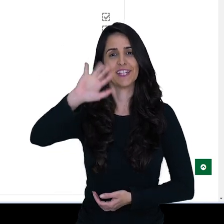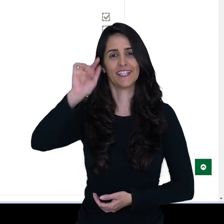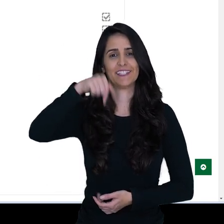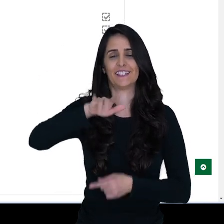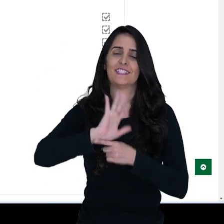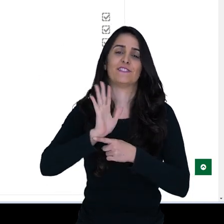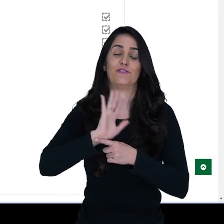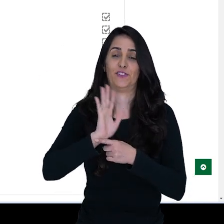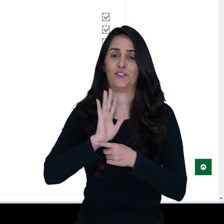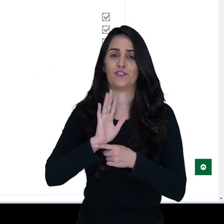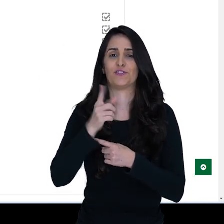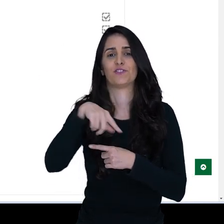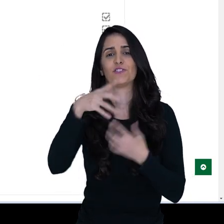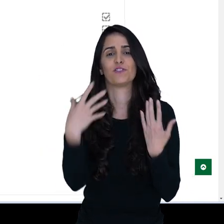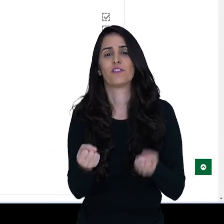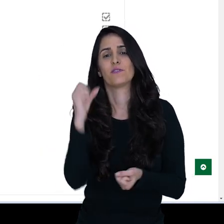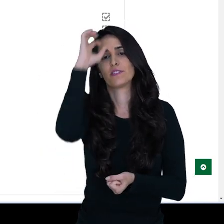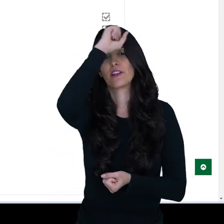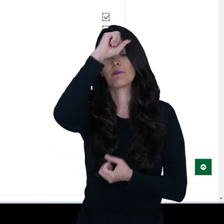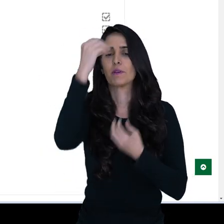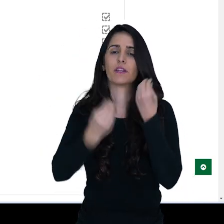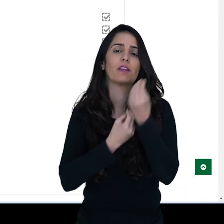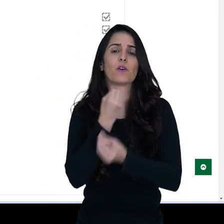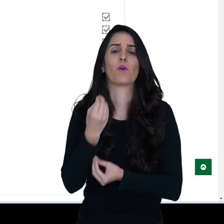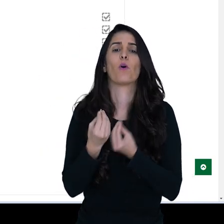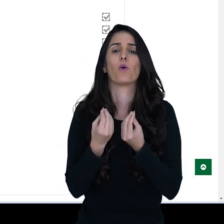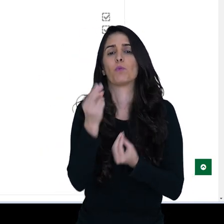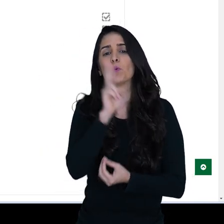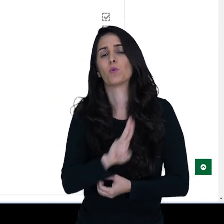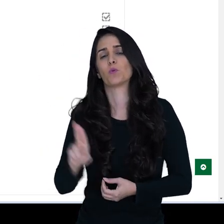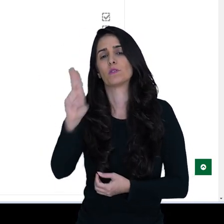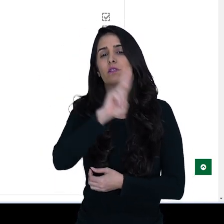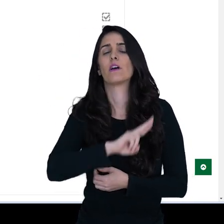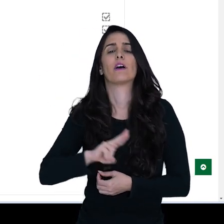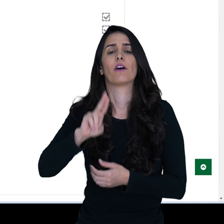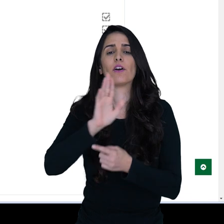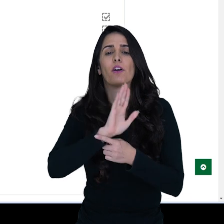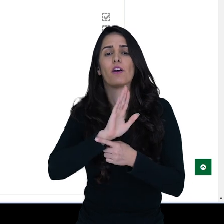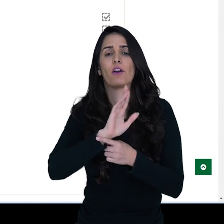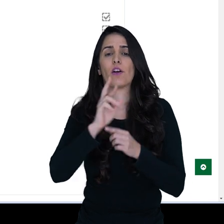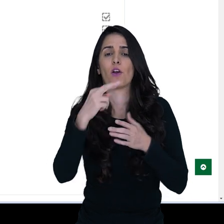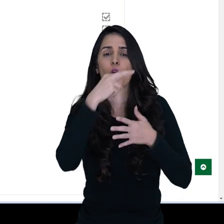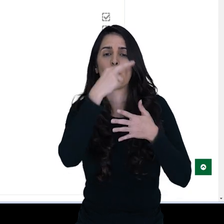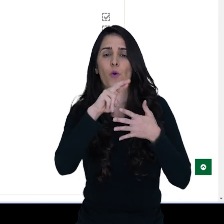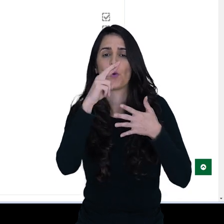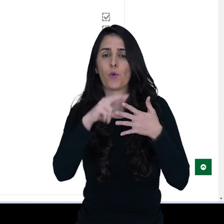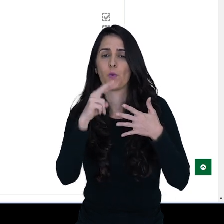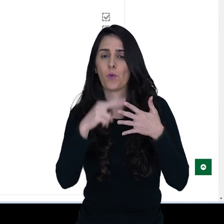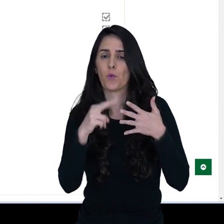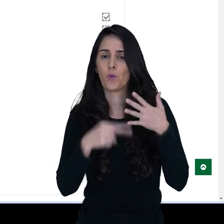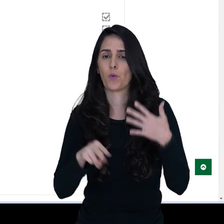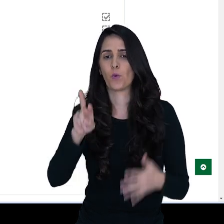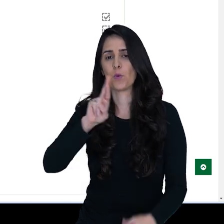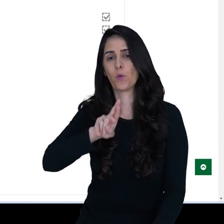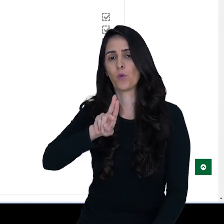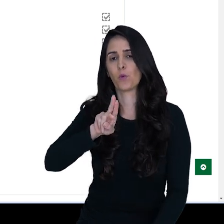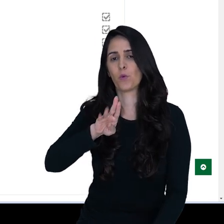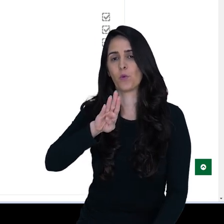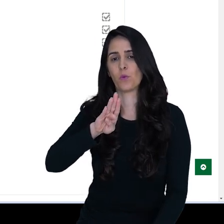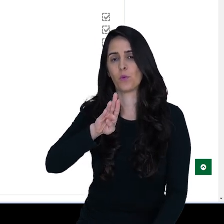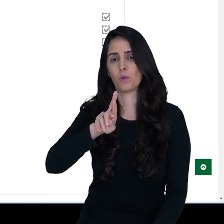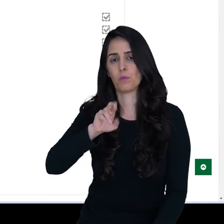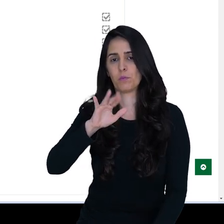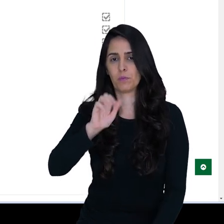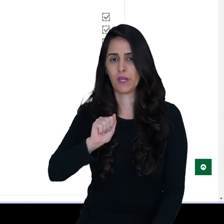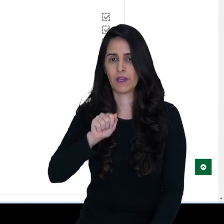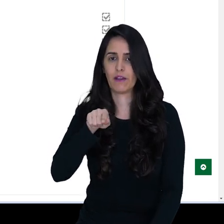Olá Neste vídeo tutorial Vamos aprender a utilizar rubricas como modelo ou seja